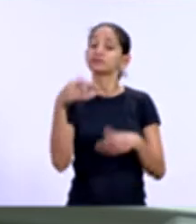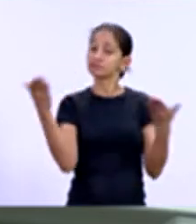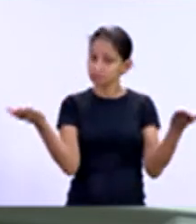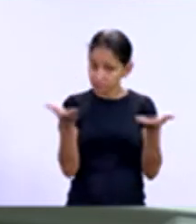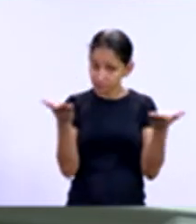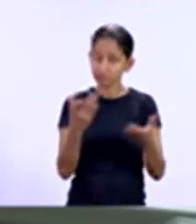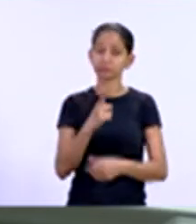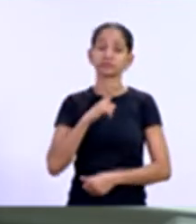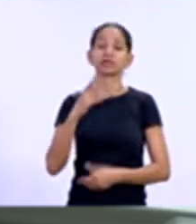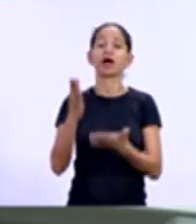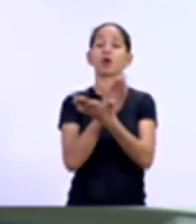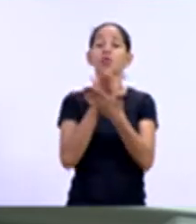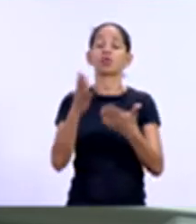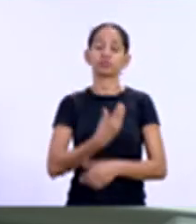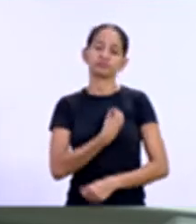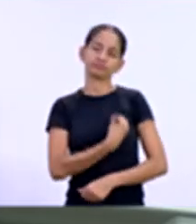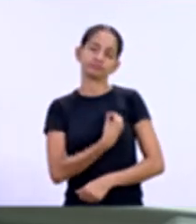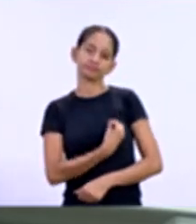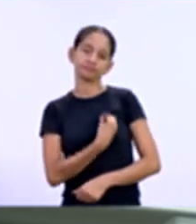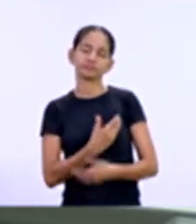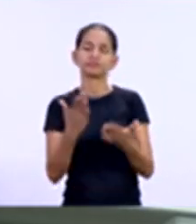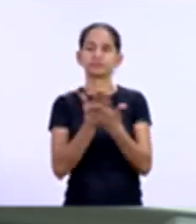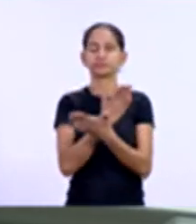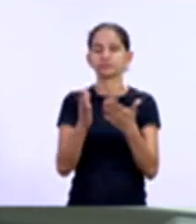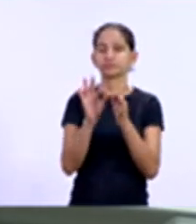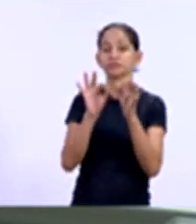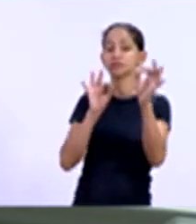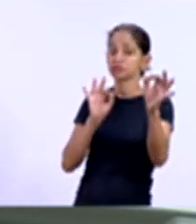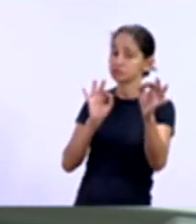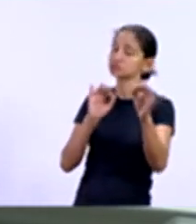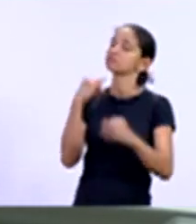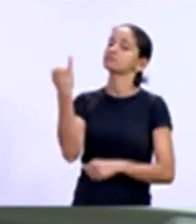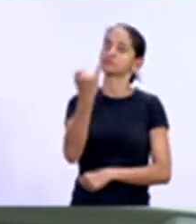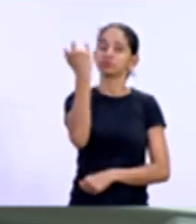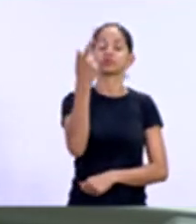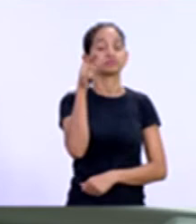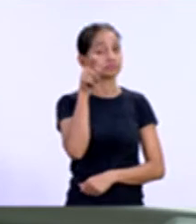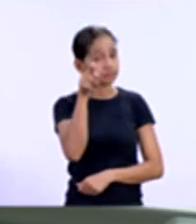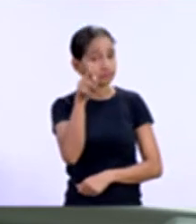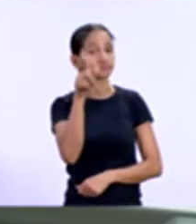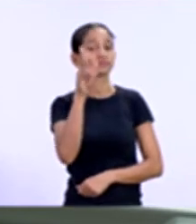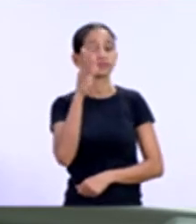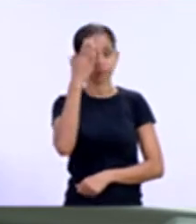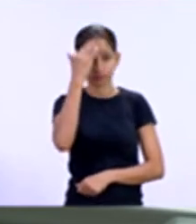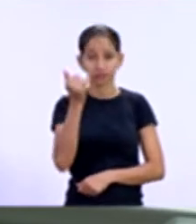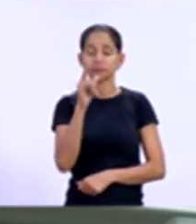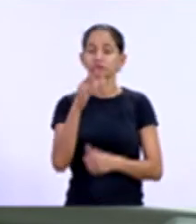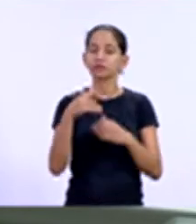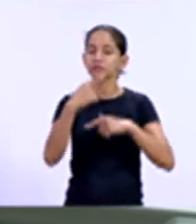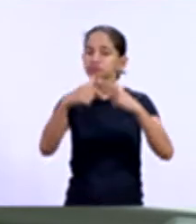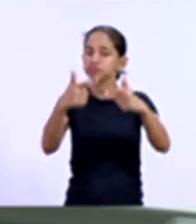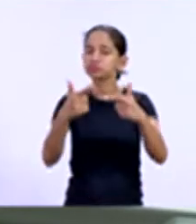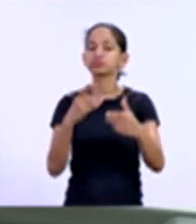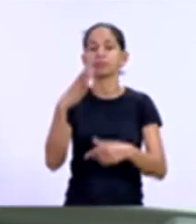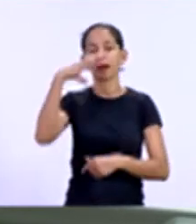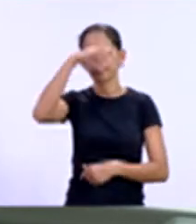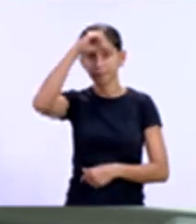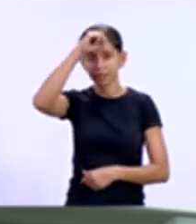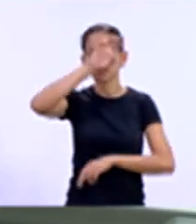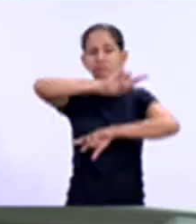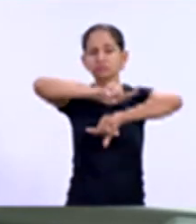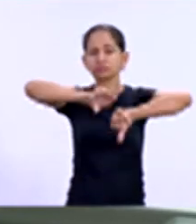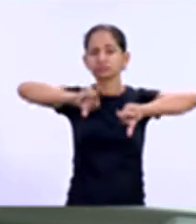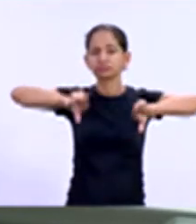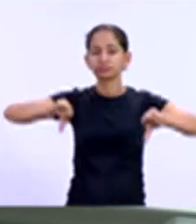tutores presenciais e tutores à distância, e eles são importantes para você nesse seu percurso formativo. A